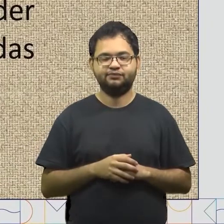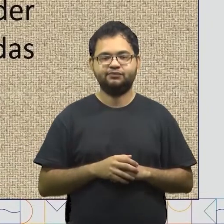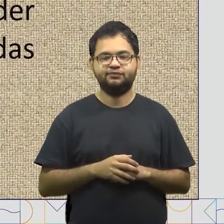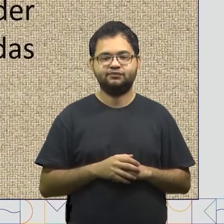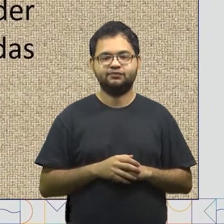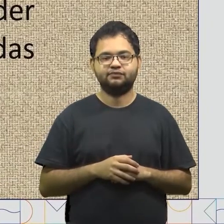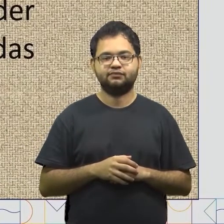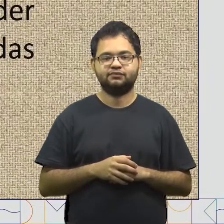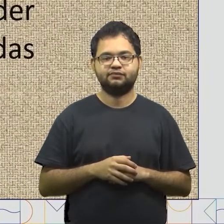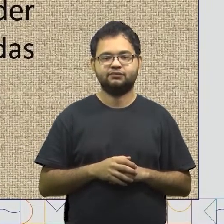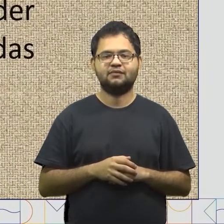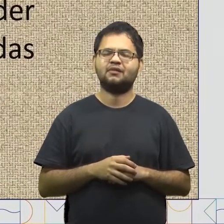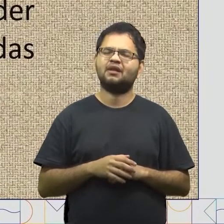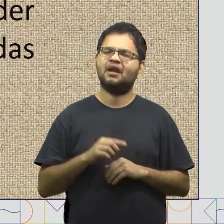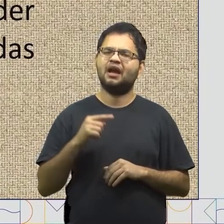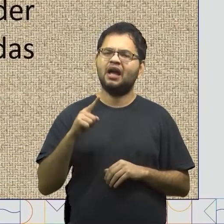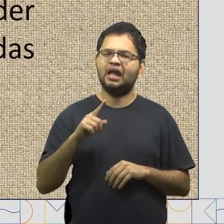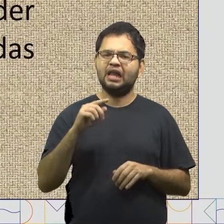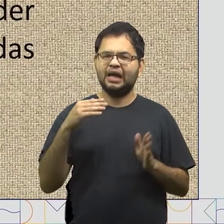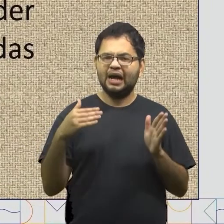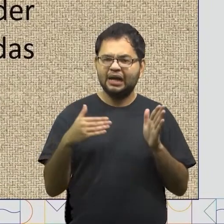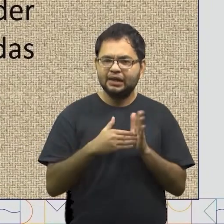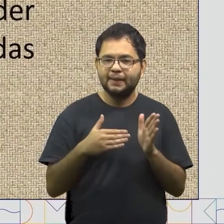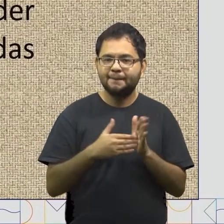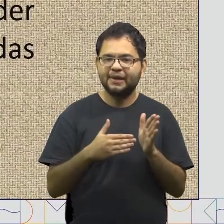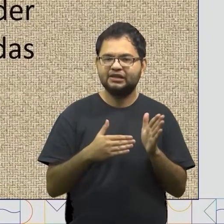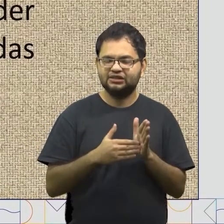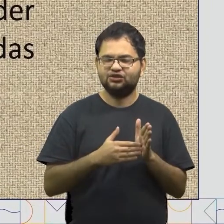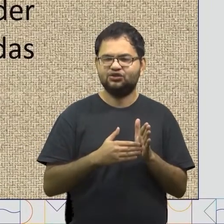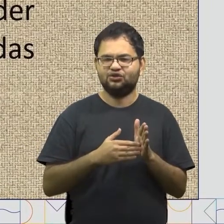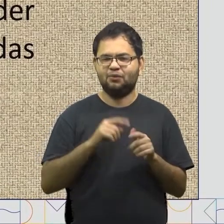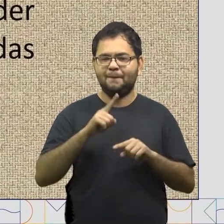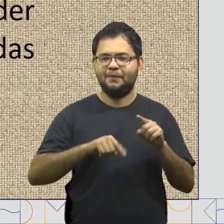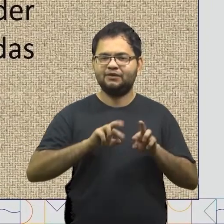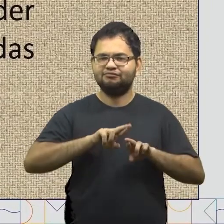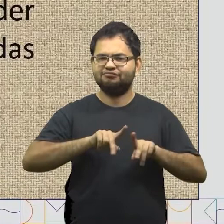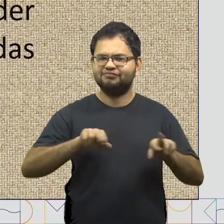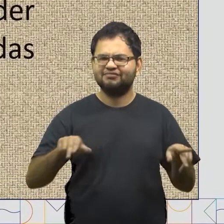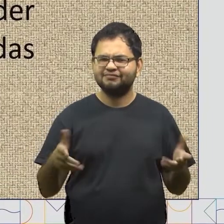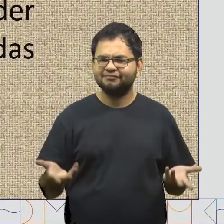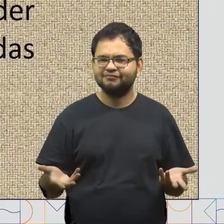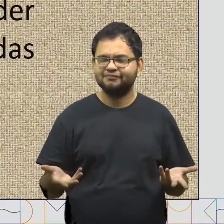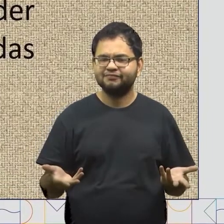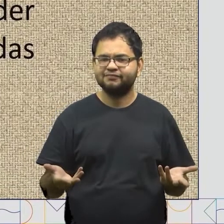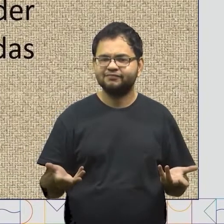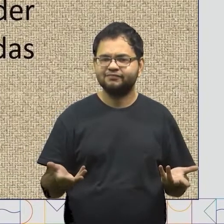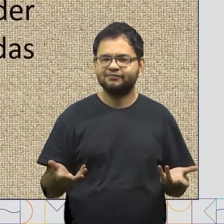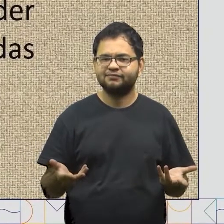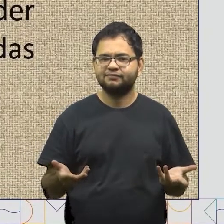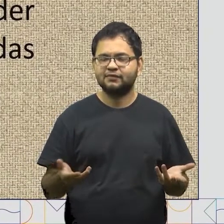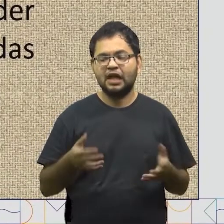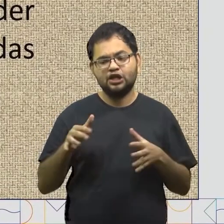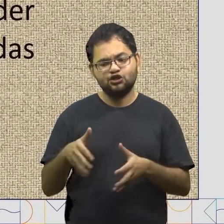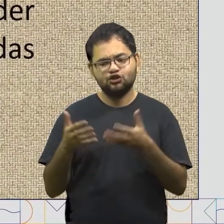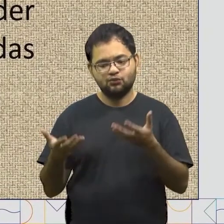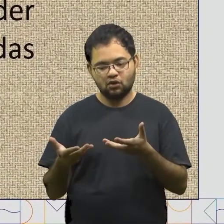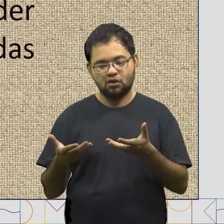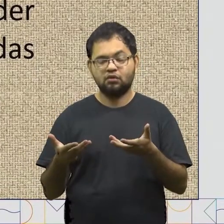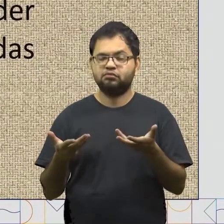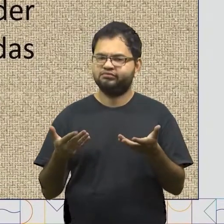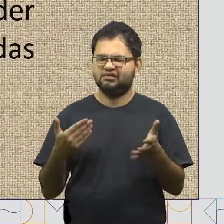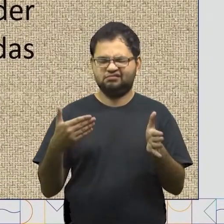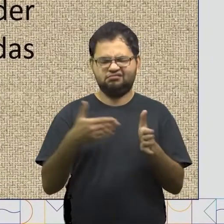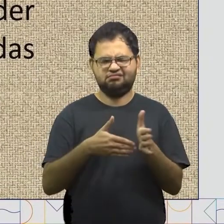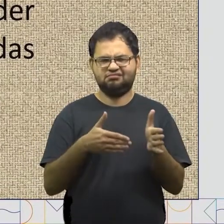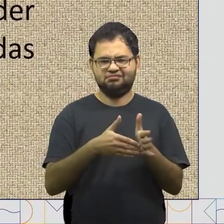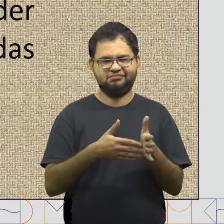em Será que ela impediu a diversificação das atividades econômicas se estimulou a produção Com